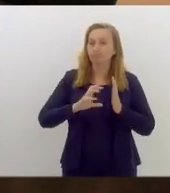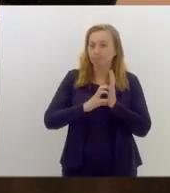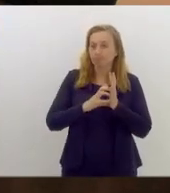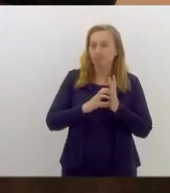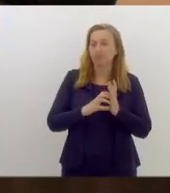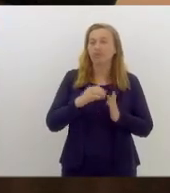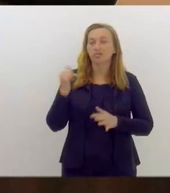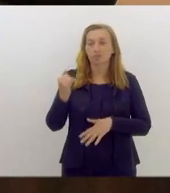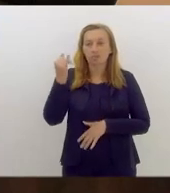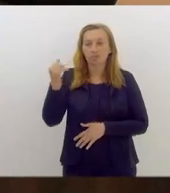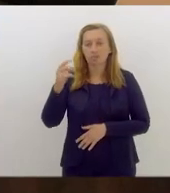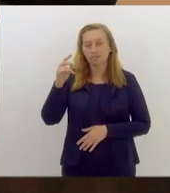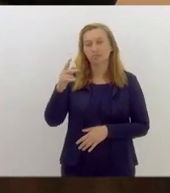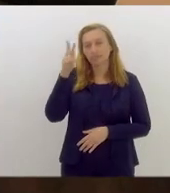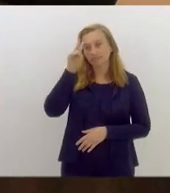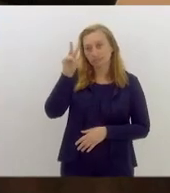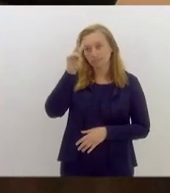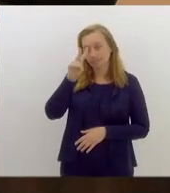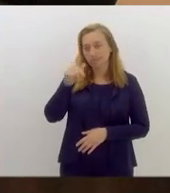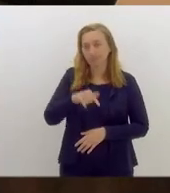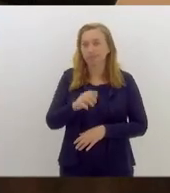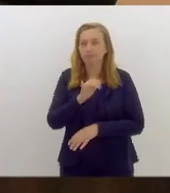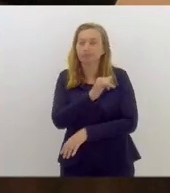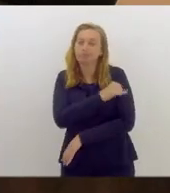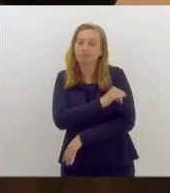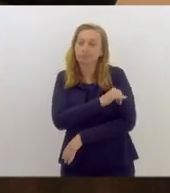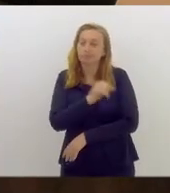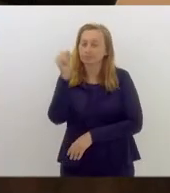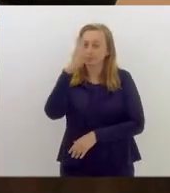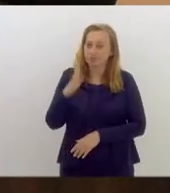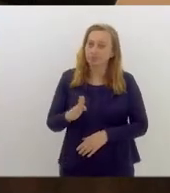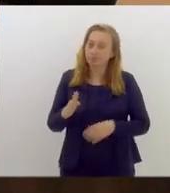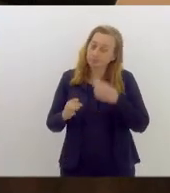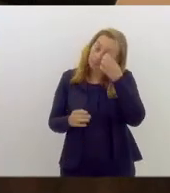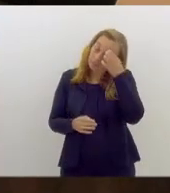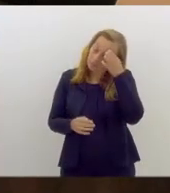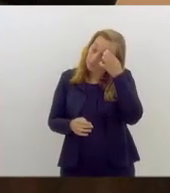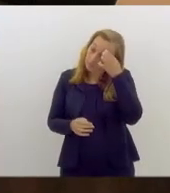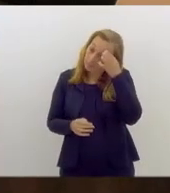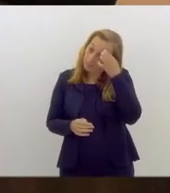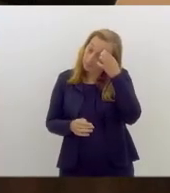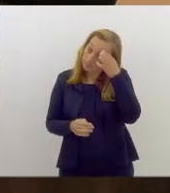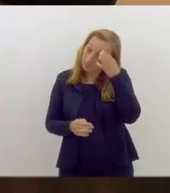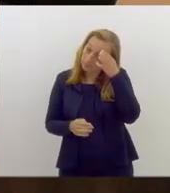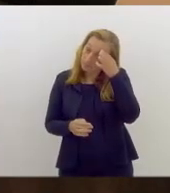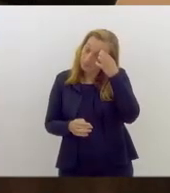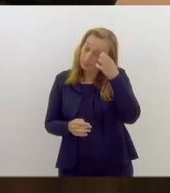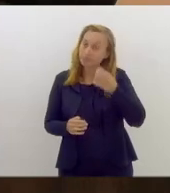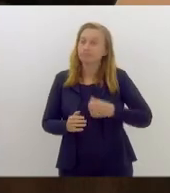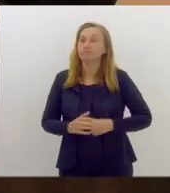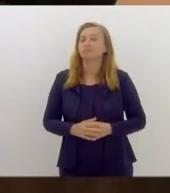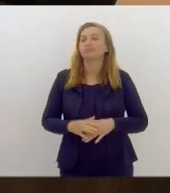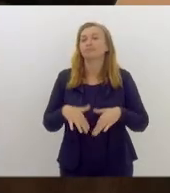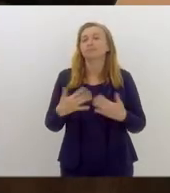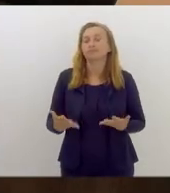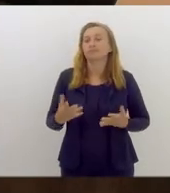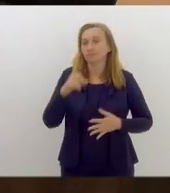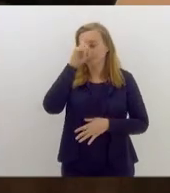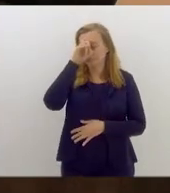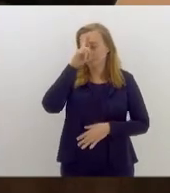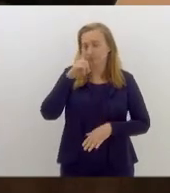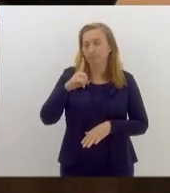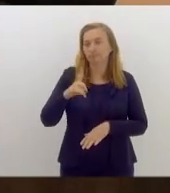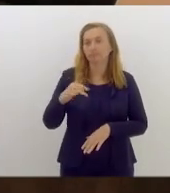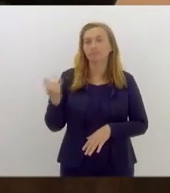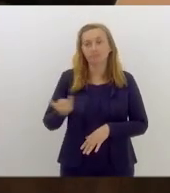o pioneirismo desse hospital aqui no Rio de Janeiro e no Brasil, no tratamento de pessoas soropositivas. Então, é um hospital dos mais